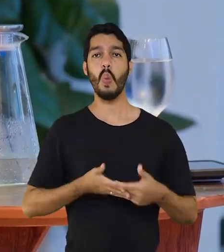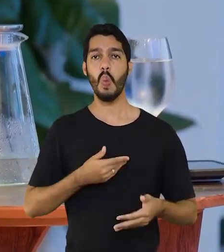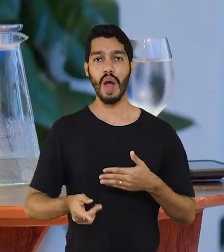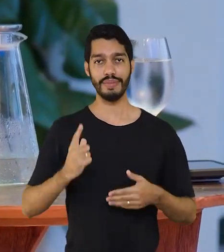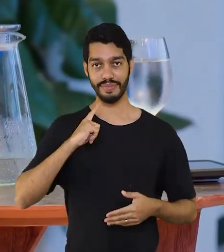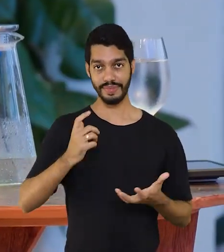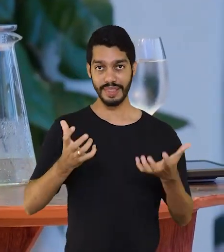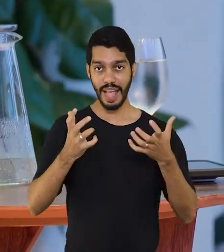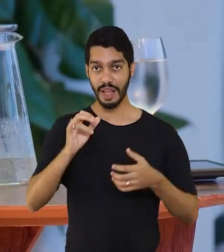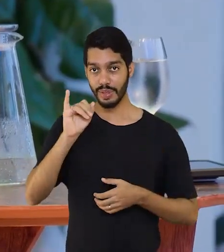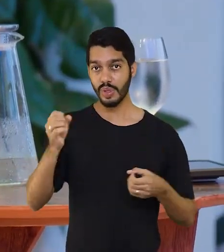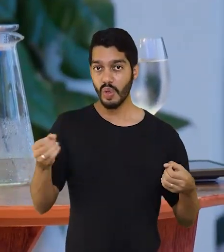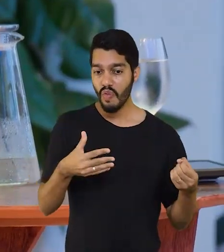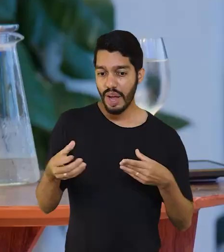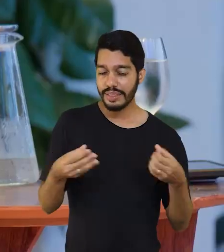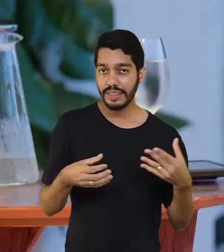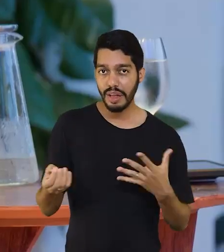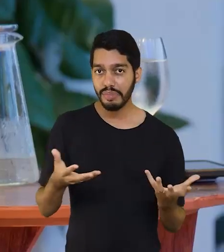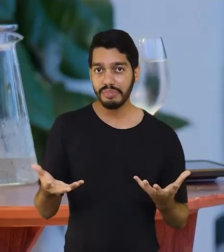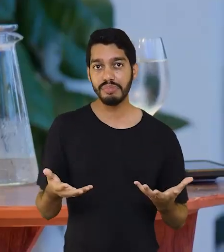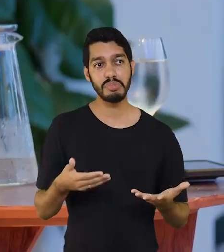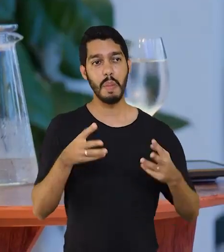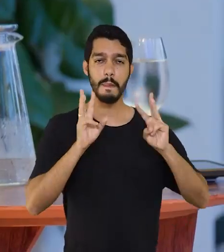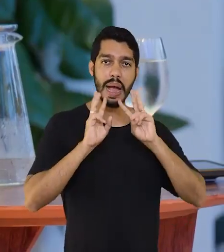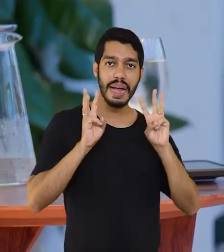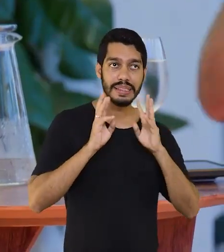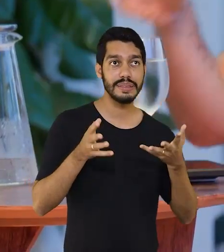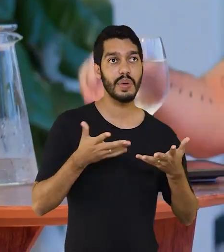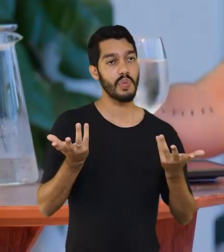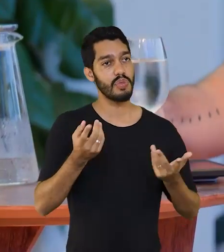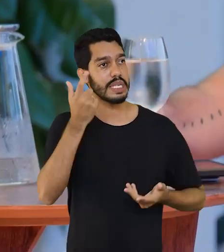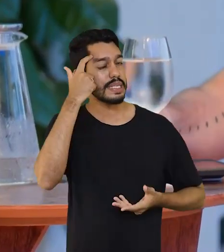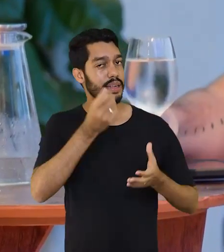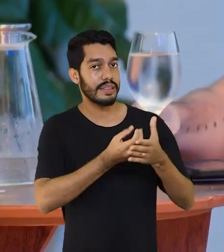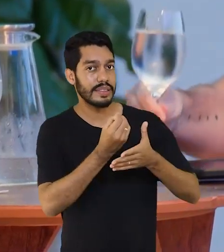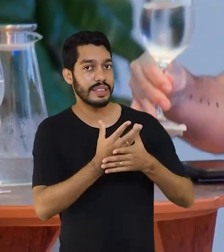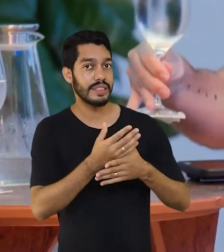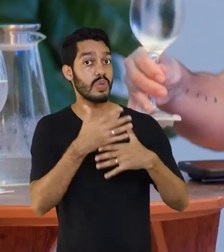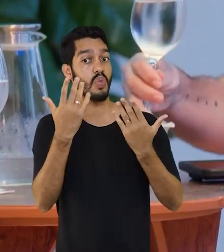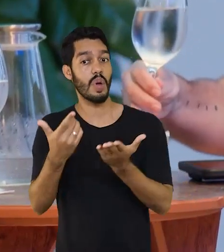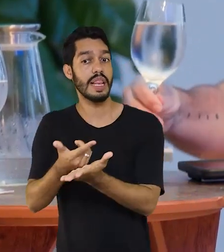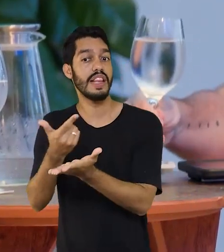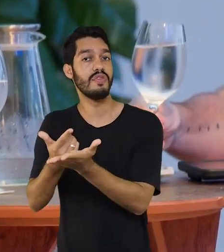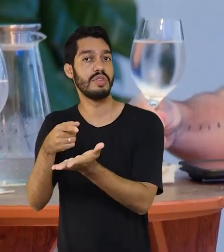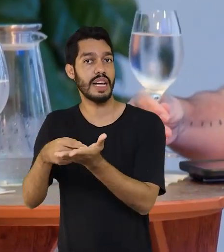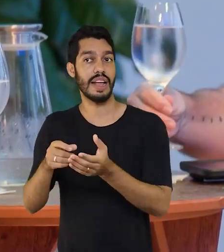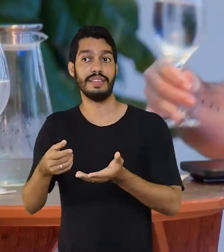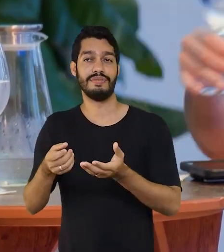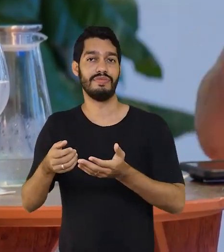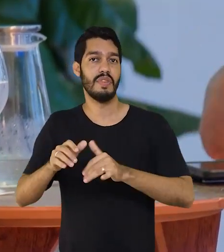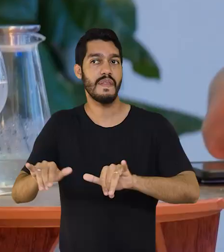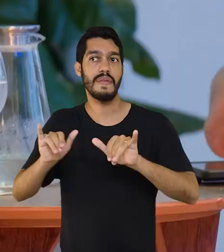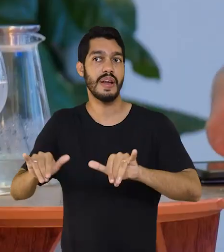inovando em qualquer vertical, não só no marketing, no criativo, né, mas em vender livro ou botar